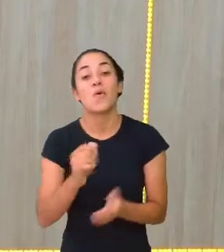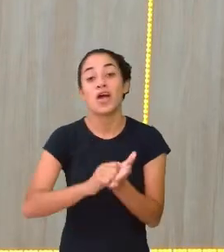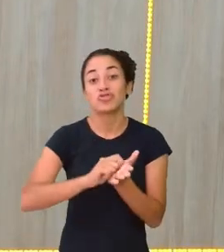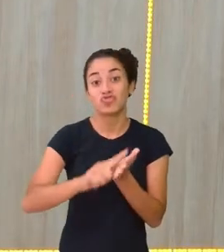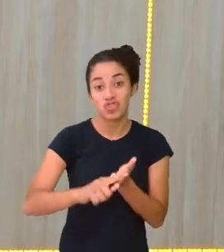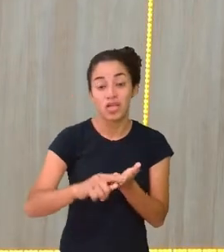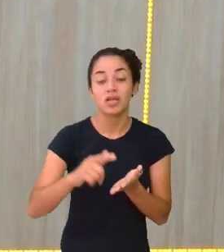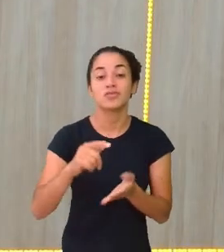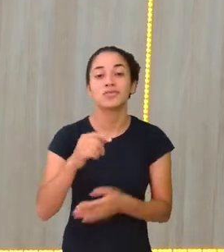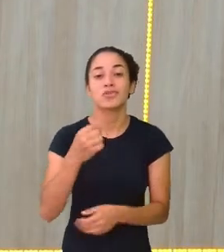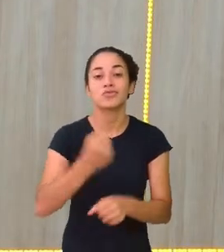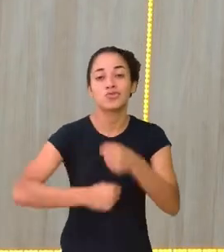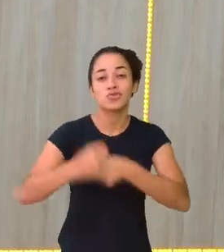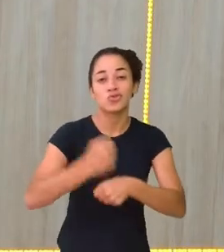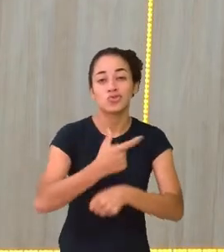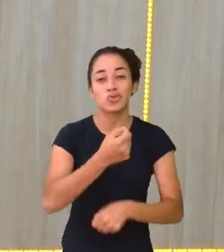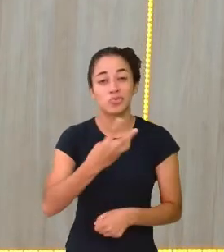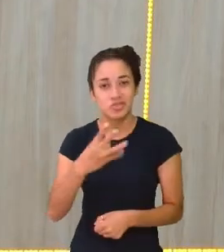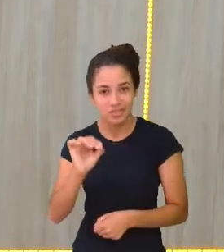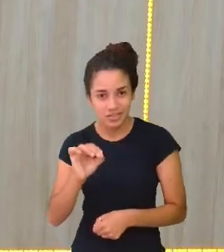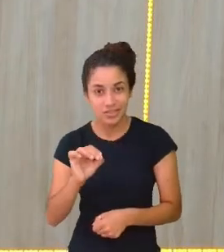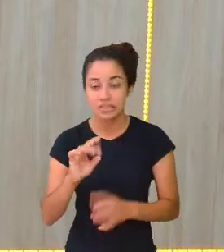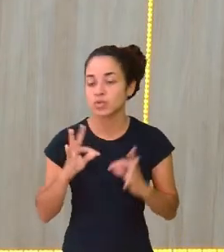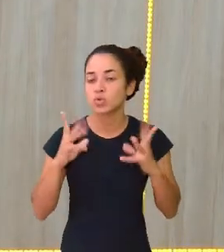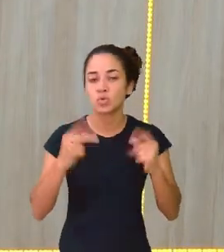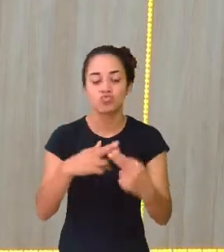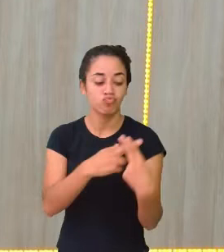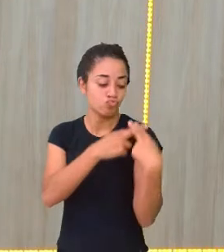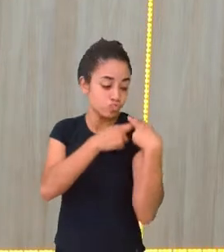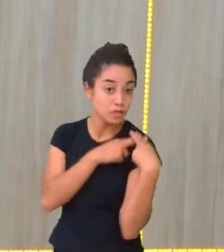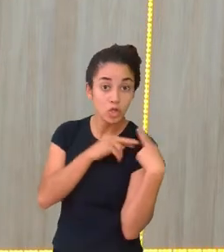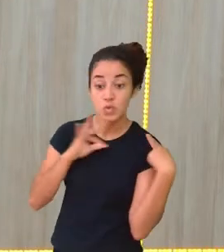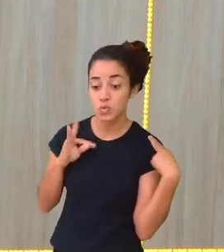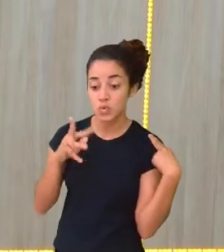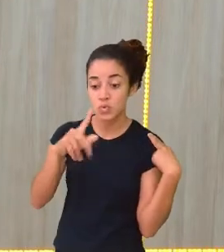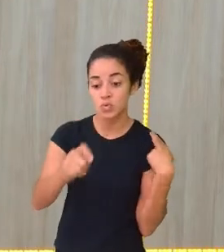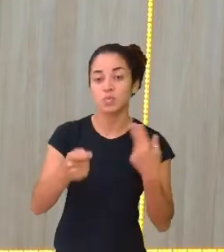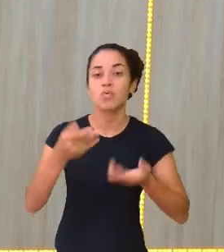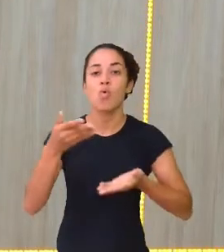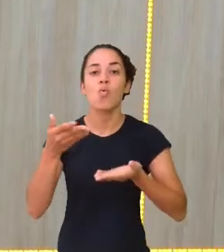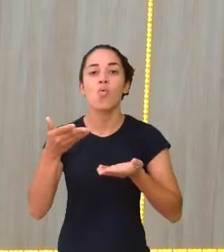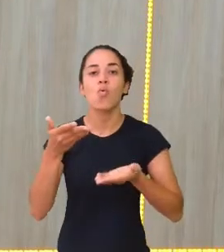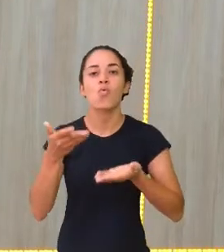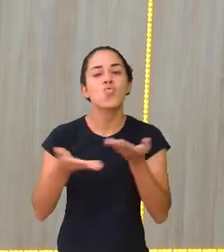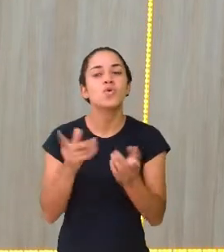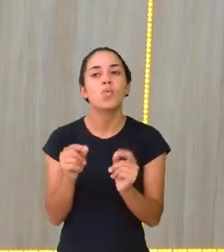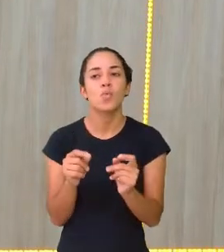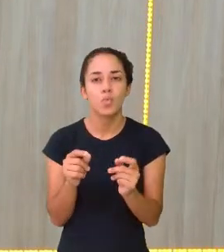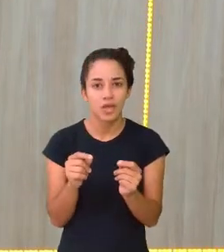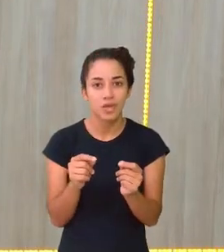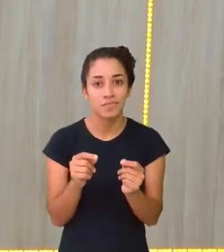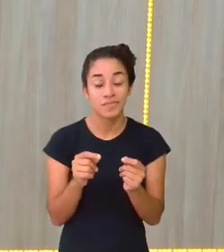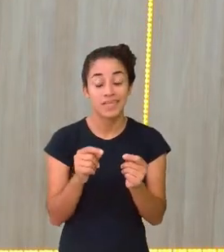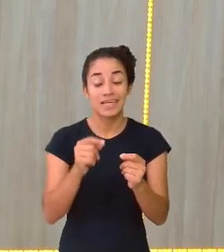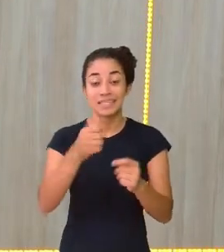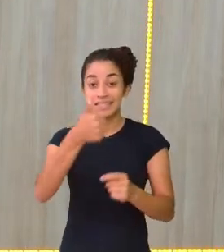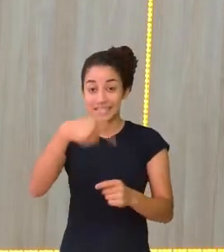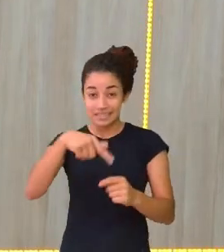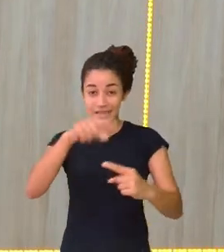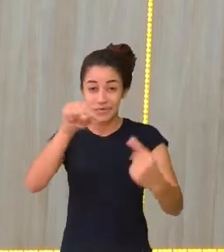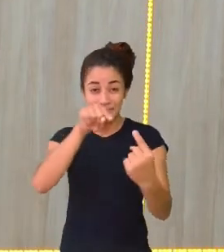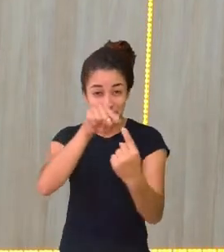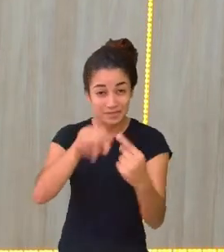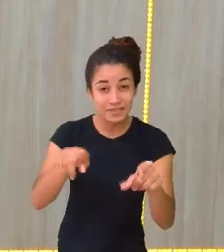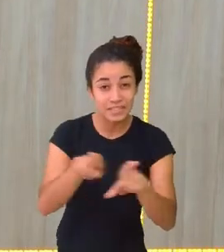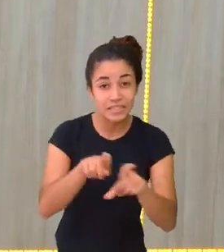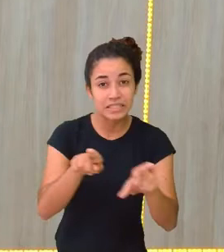mostrando que todos devemos, todos, é responsabilidade de todos, cuidar aí desses 17 objetivos e lançar